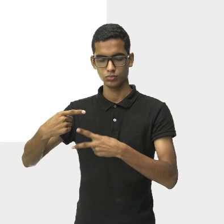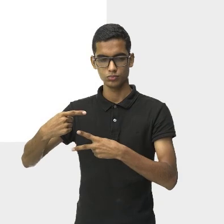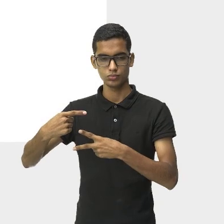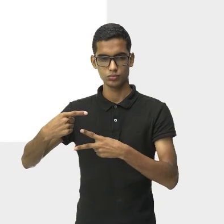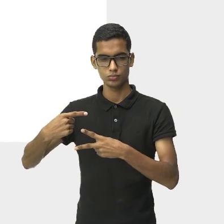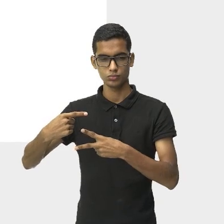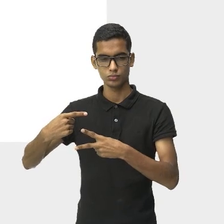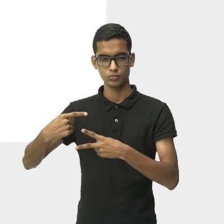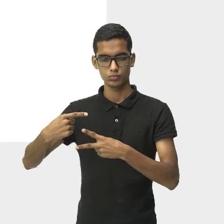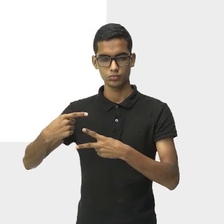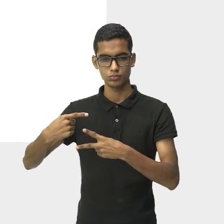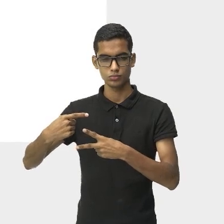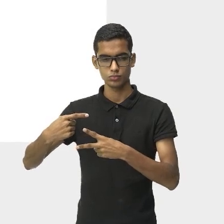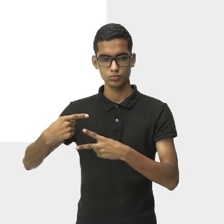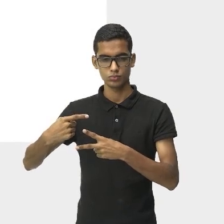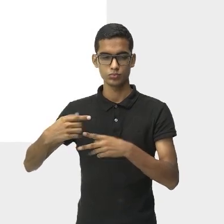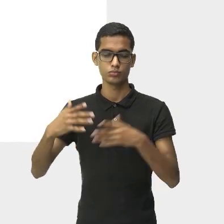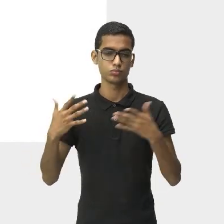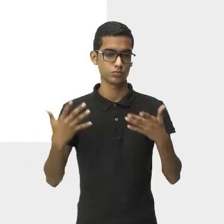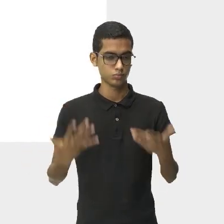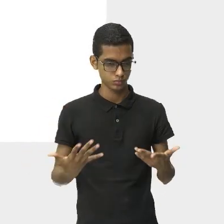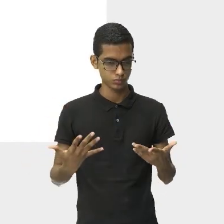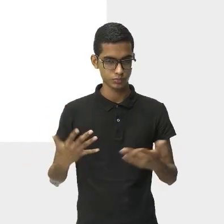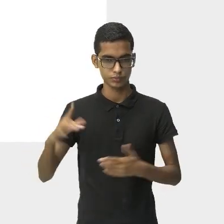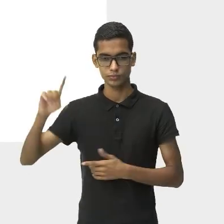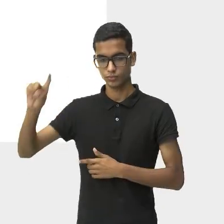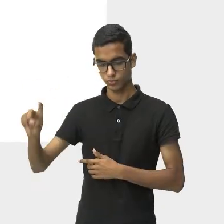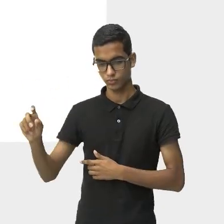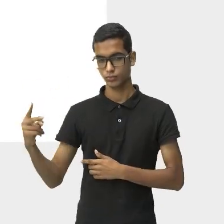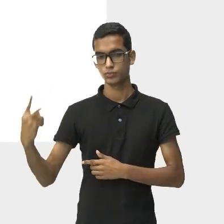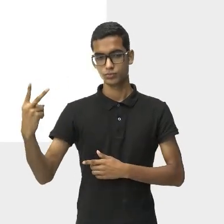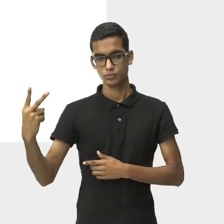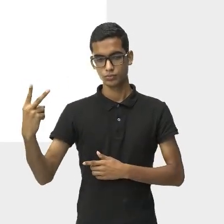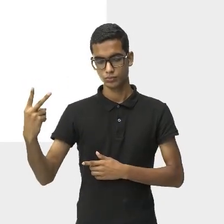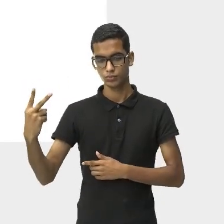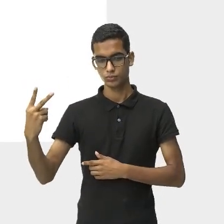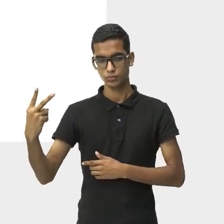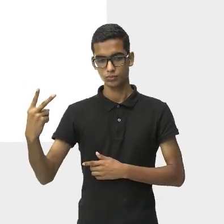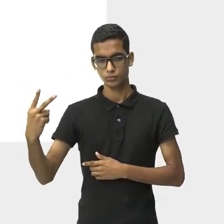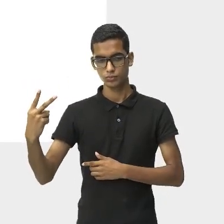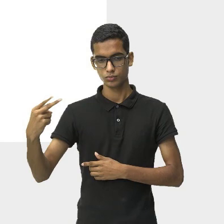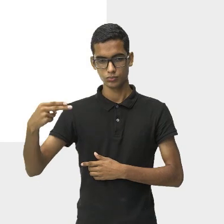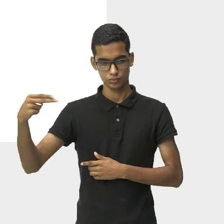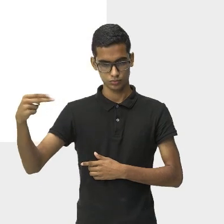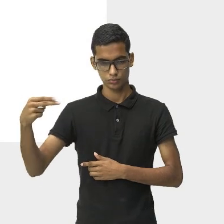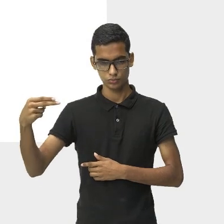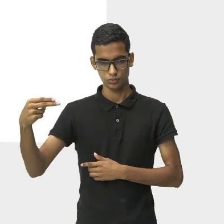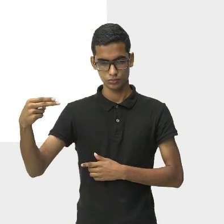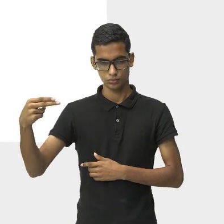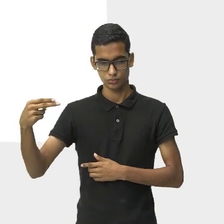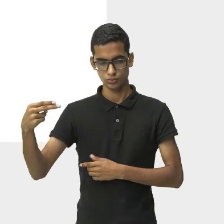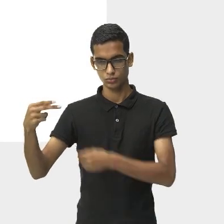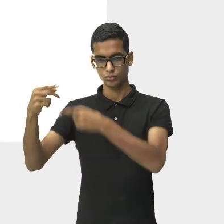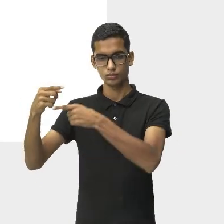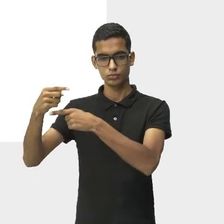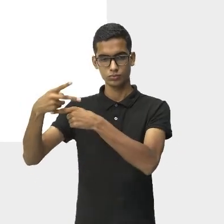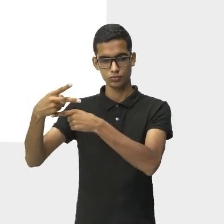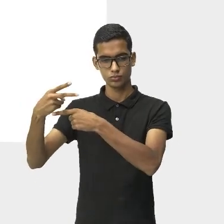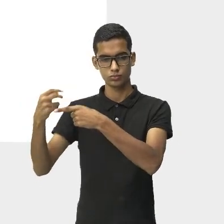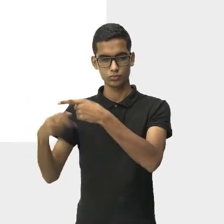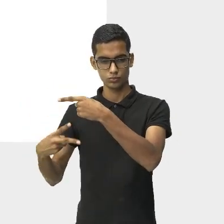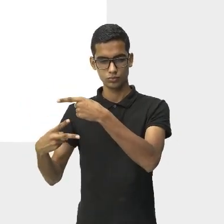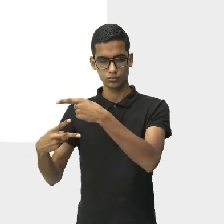Então, o nosso x2 é igual a 3 menos 1 é igual a 2, 2 sobre 2, que vai dar